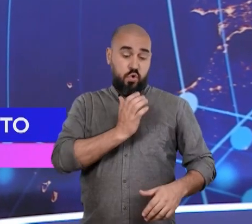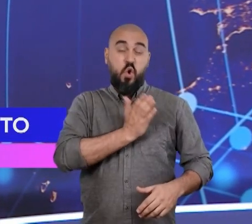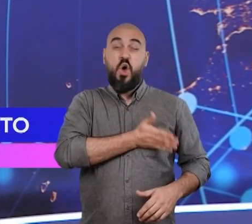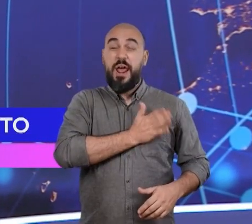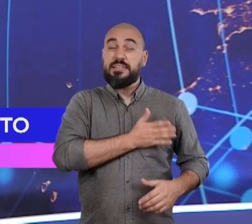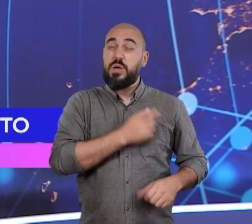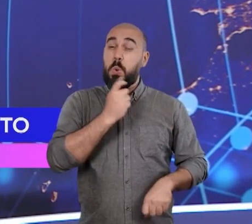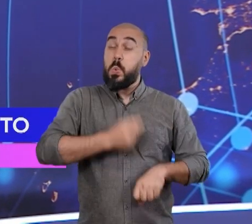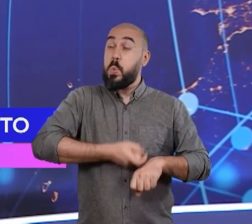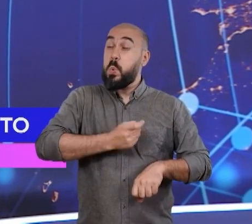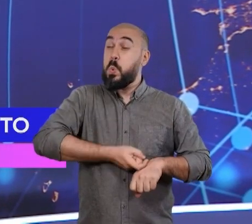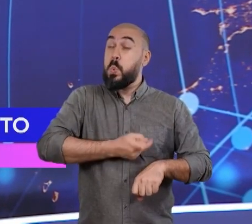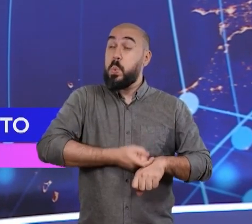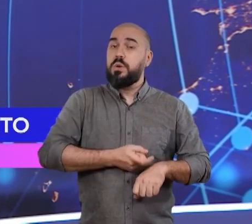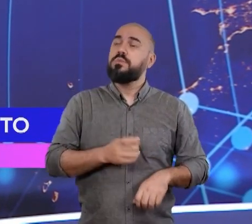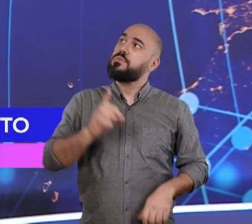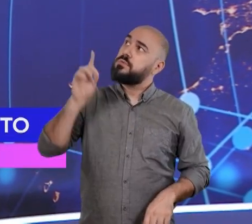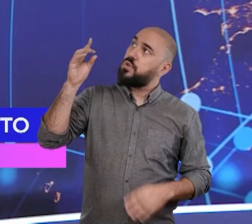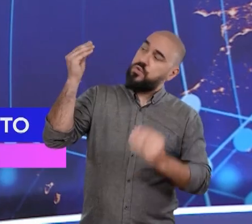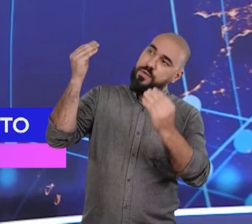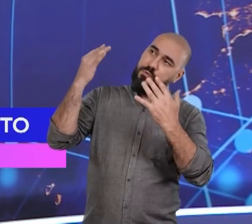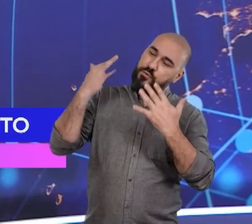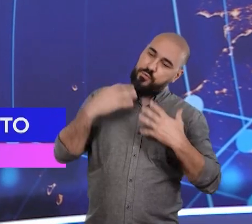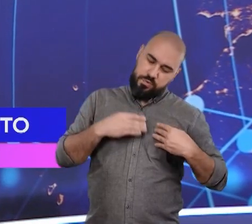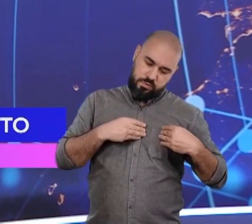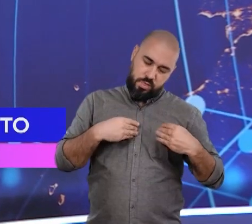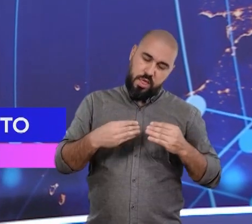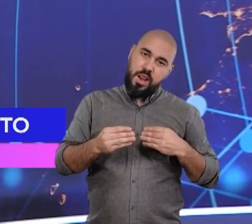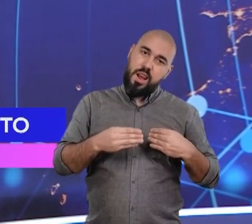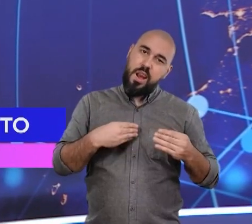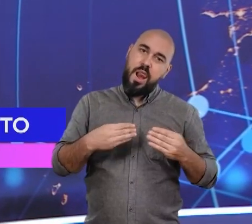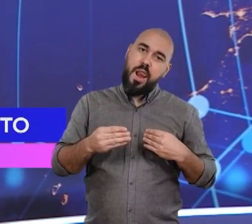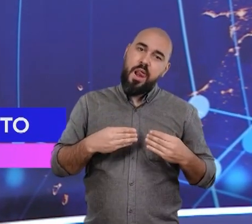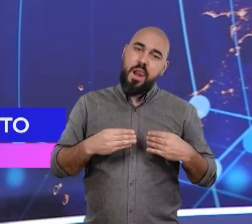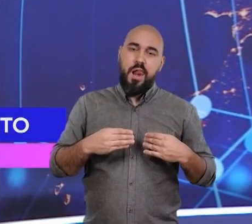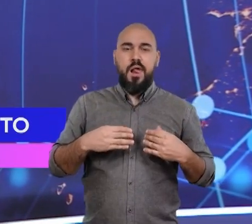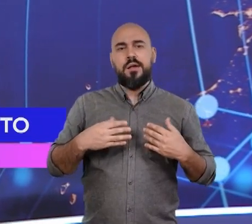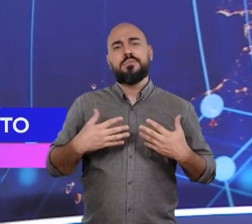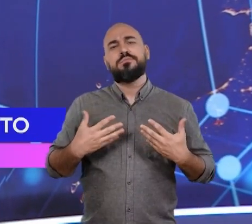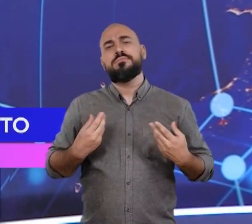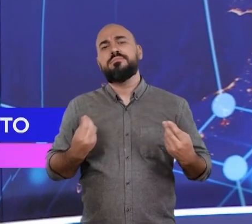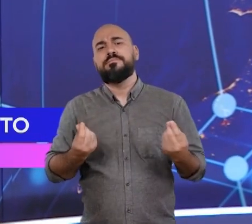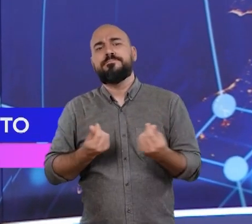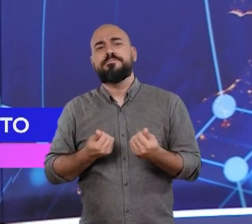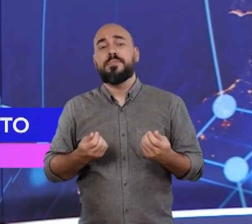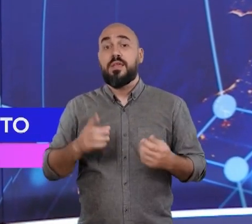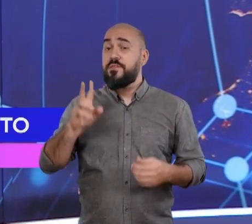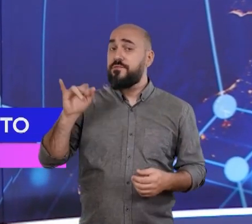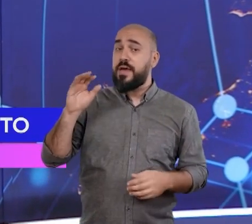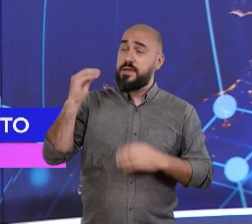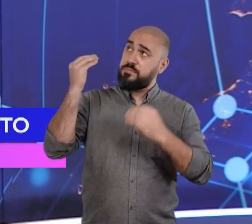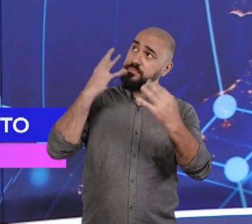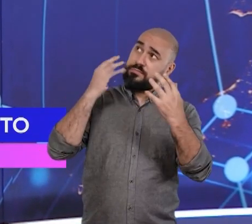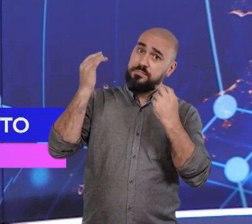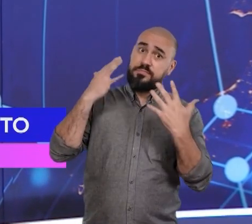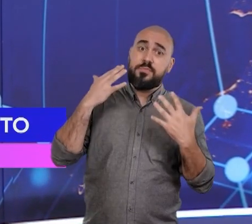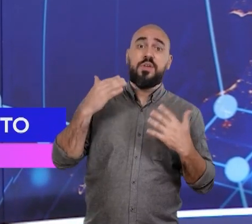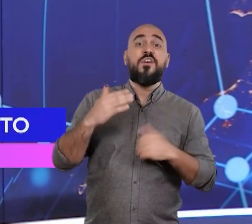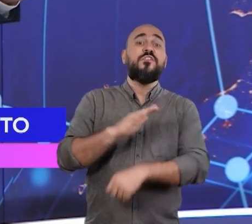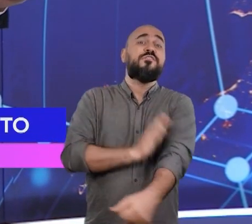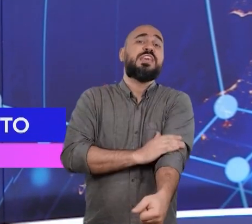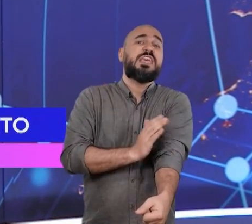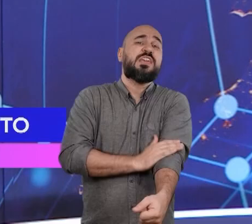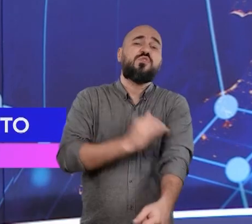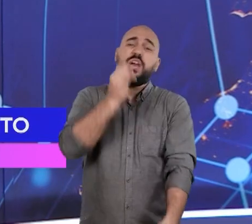pedra, Deus vai te dando disposição espiritual, Ele vai trabalhando em você para que os antigos vícios ou as